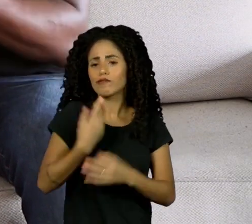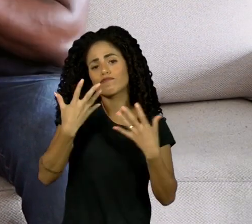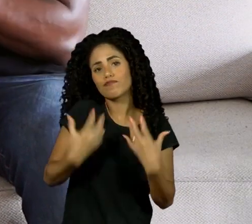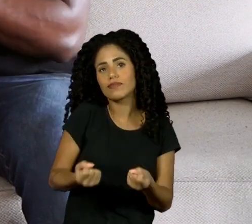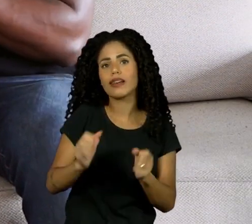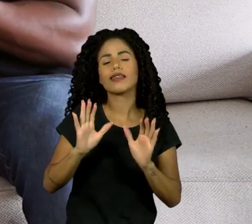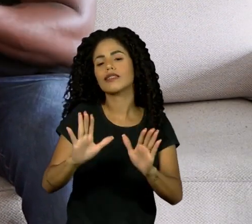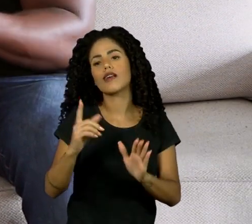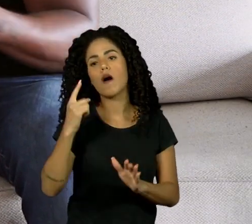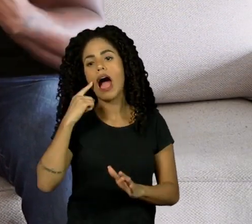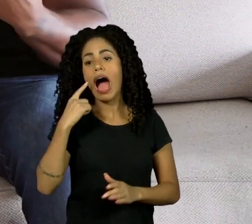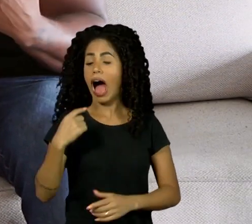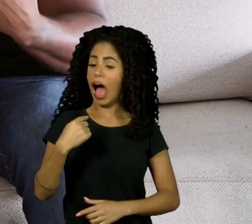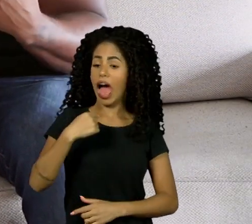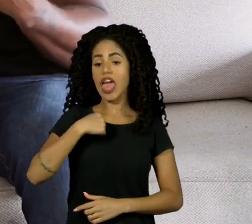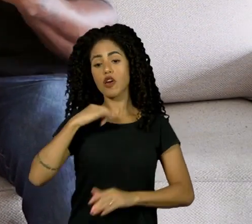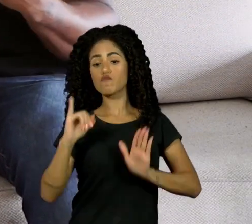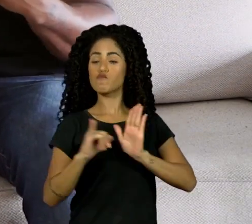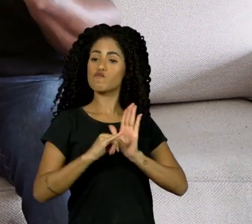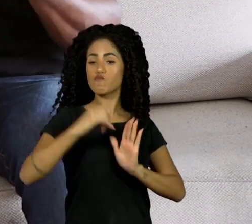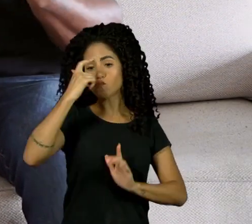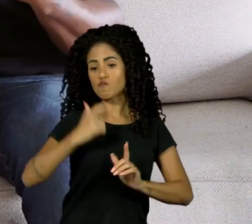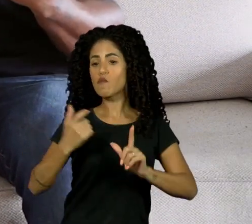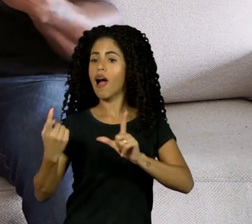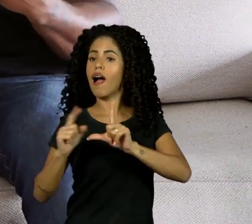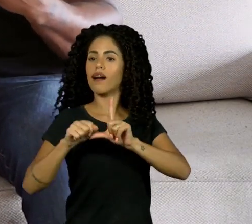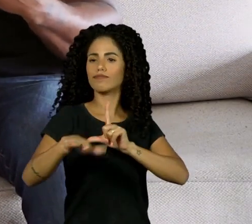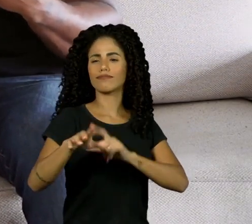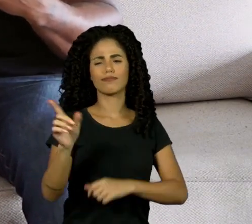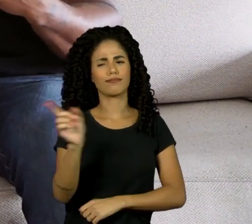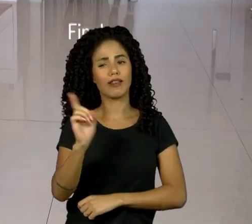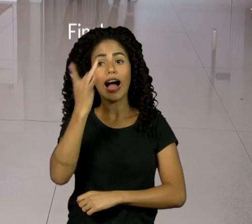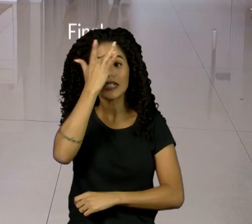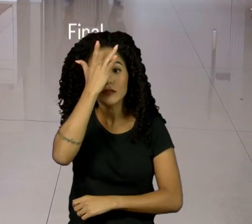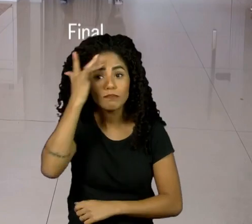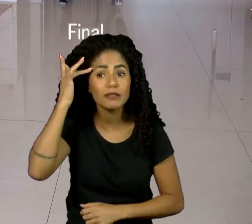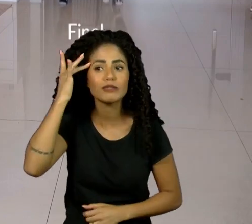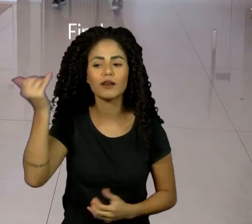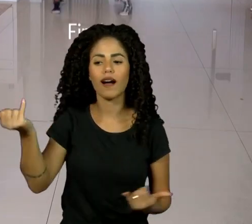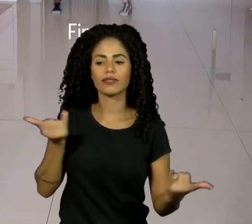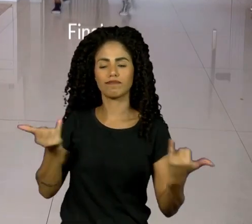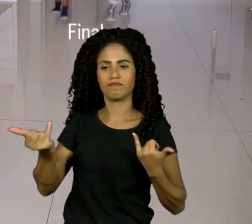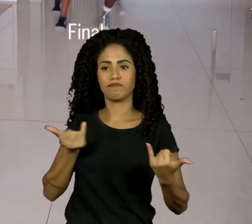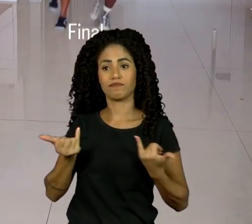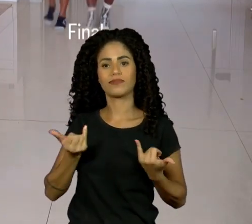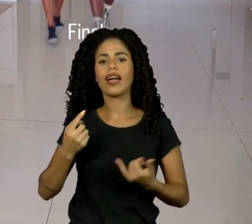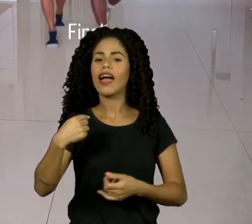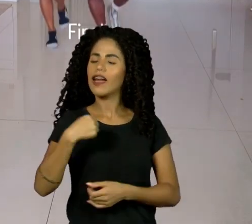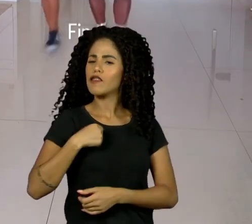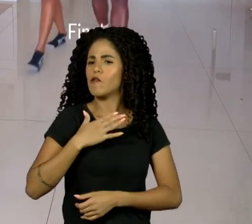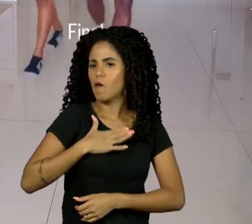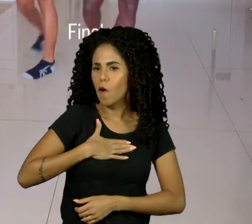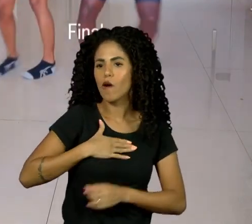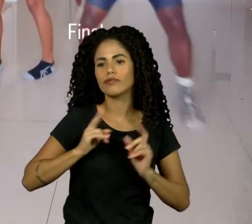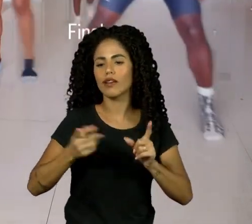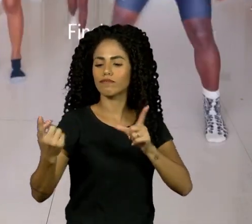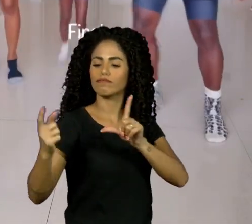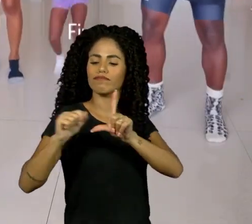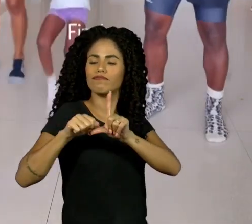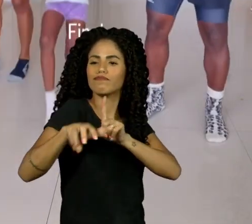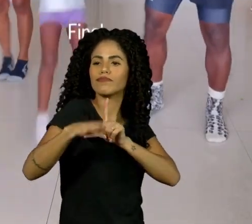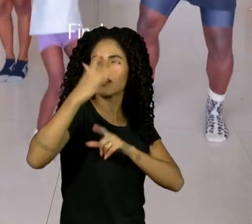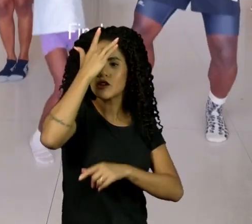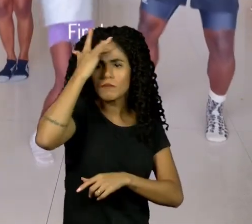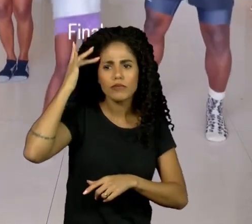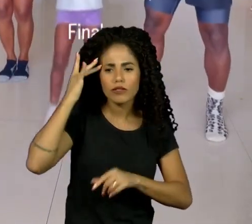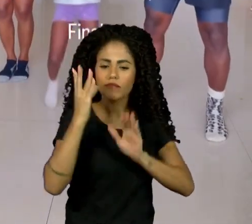Então, você não pode ser auto-intitular como influenciador. Eu tenho esse relato de falar que influenciador é quando você